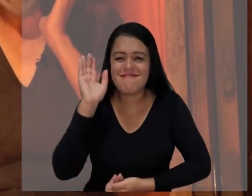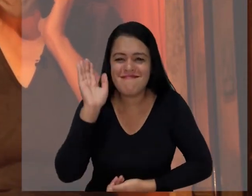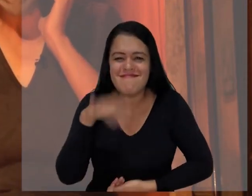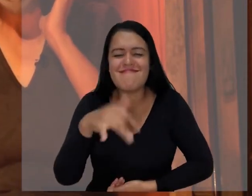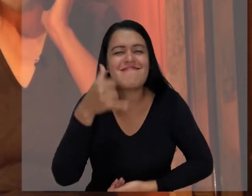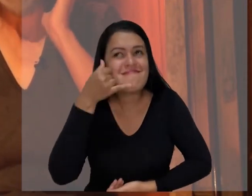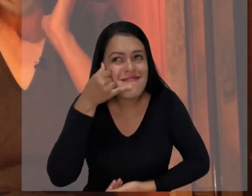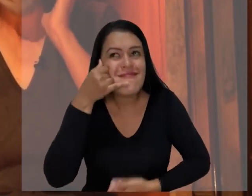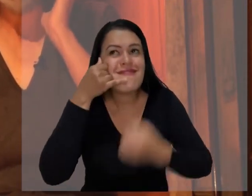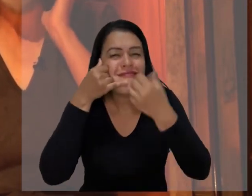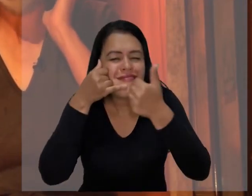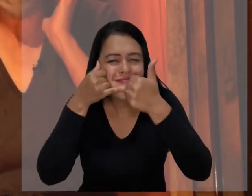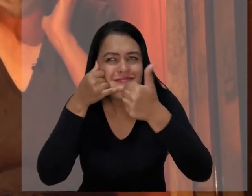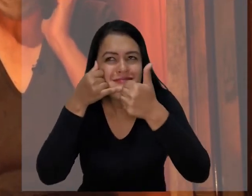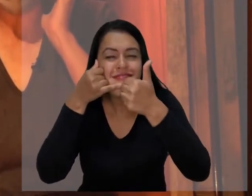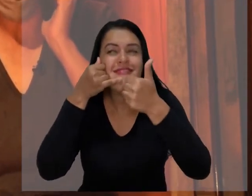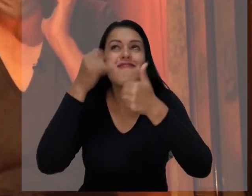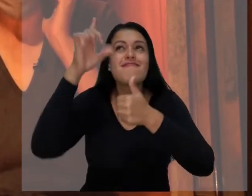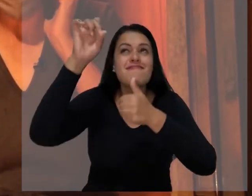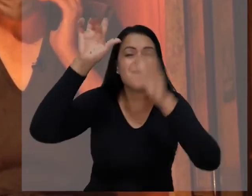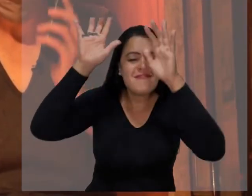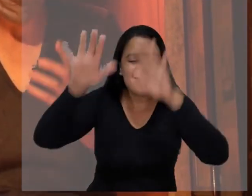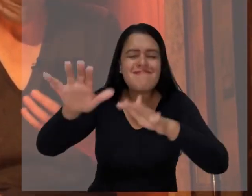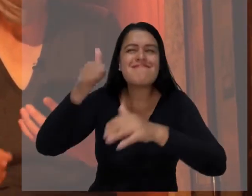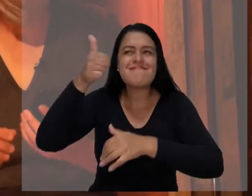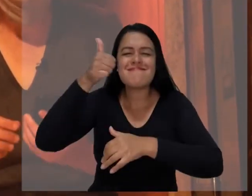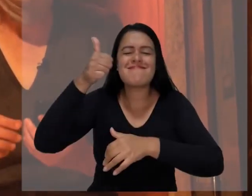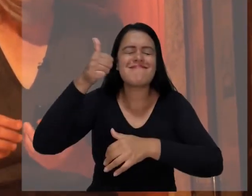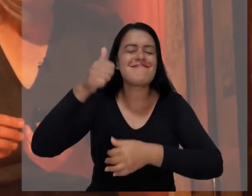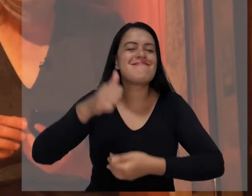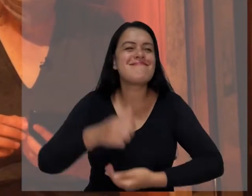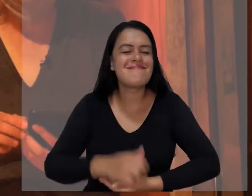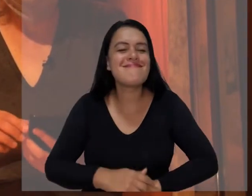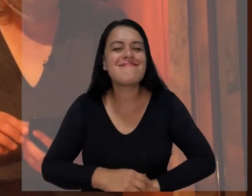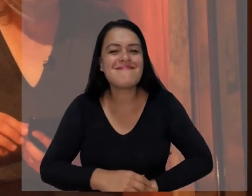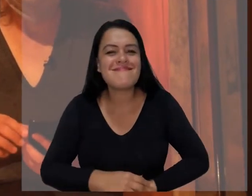Tá bom, nega. Tchau e fica com Deus, viu?